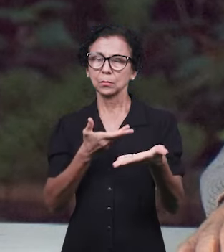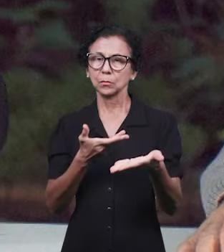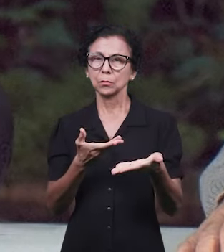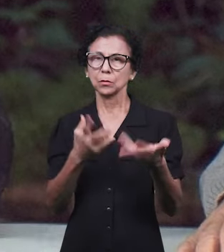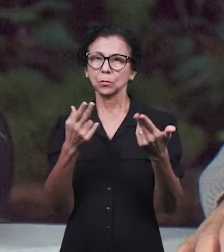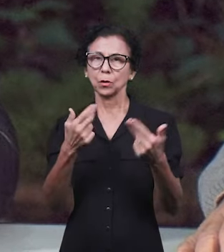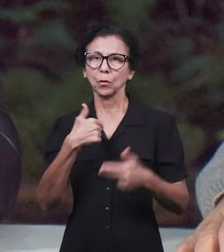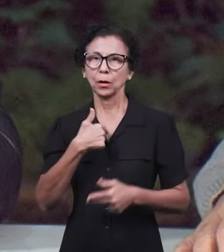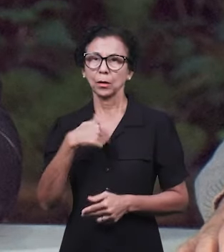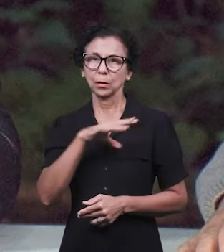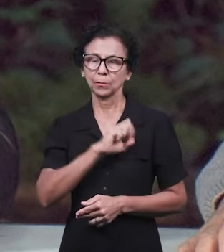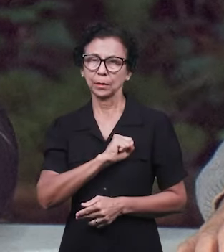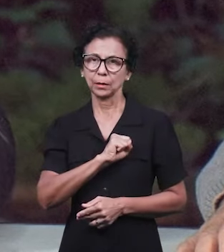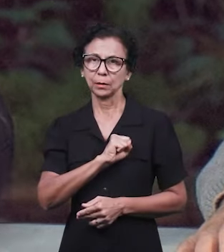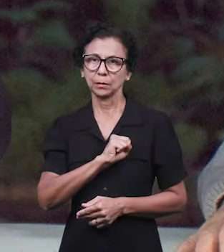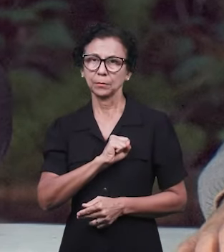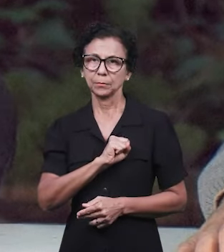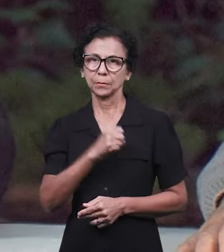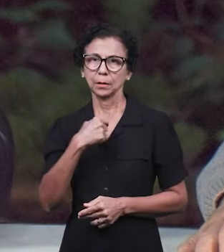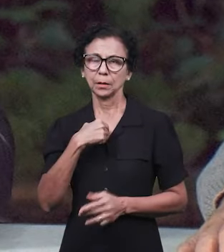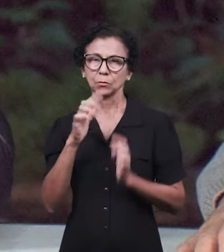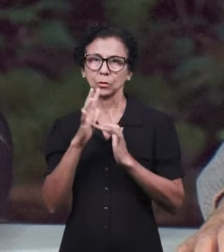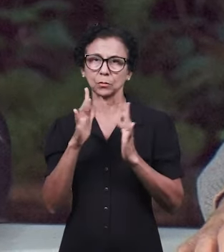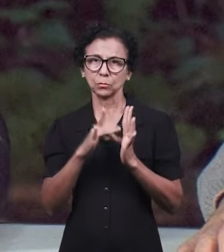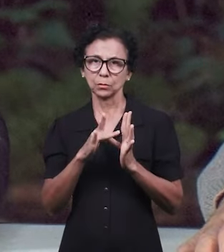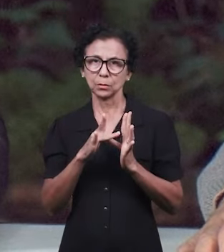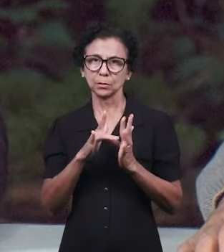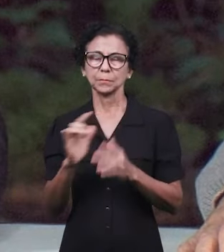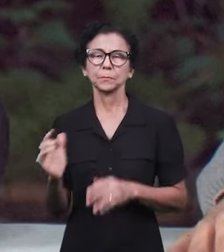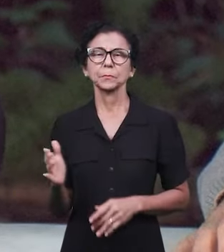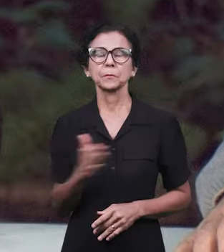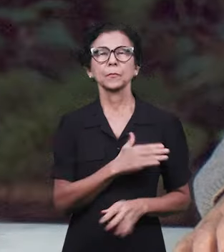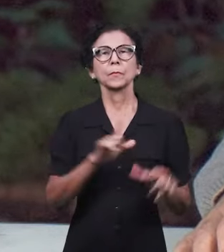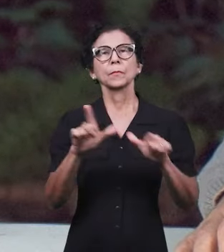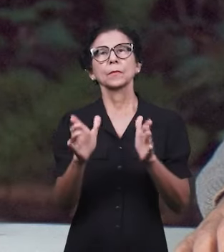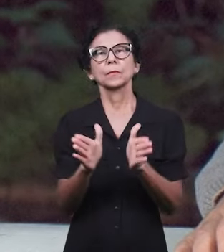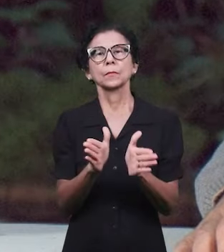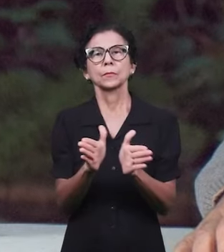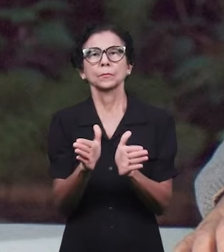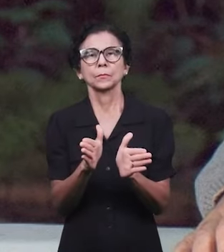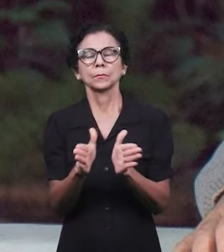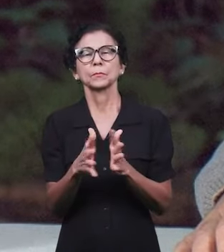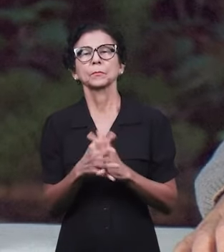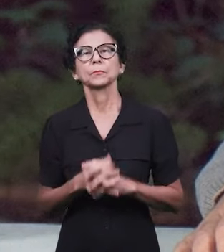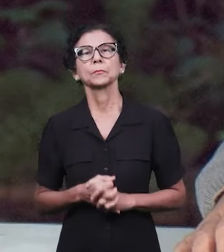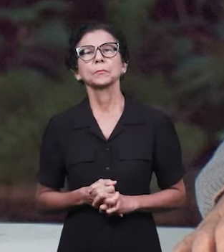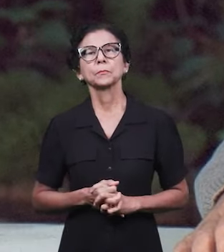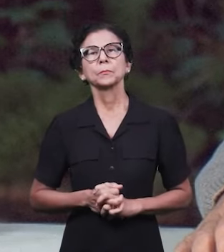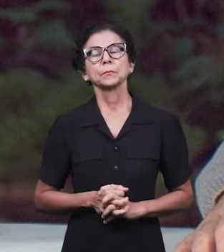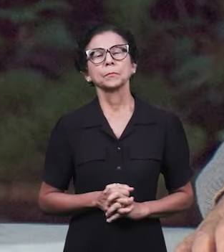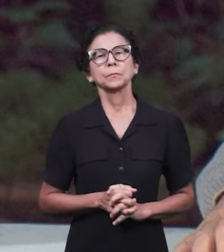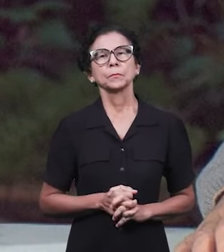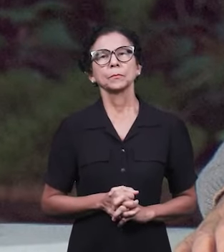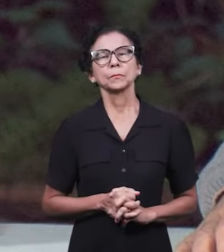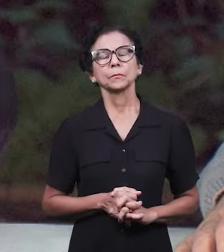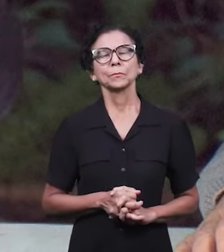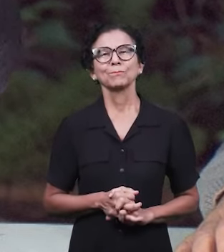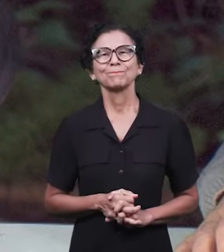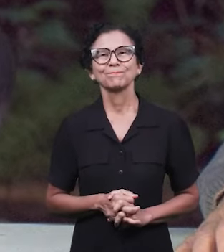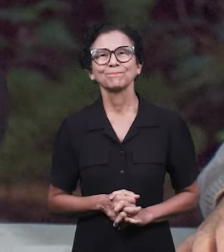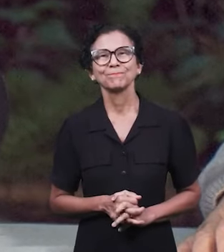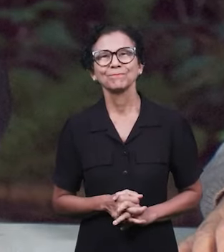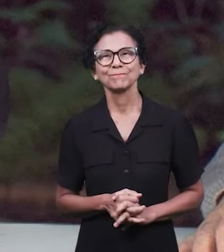essas crianças, essas famílias chegam nas nossas igrejas e nós vamos então começar a observar a ver